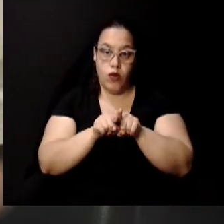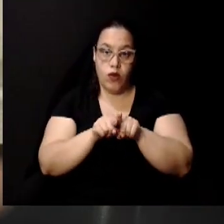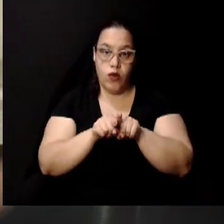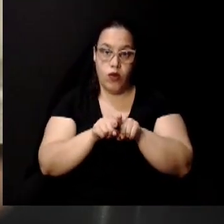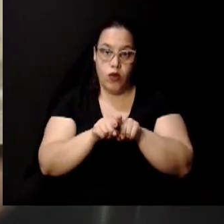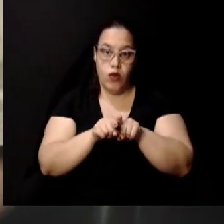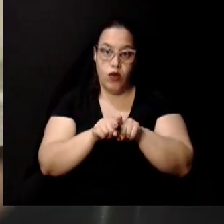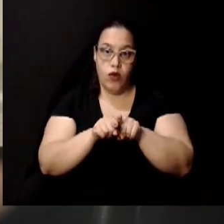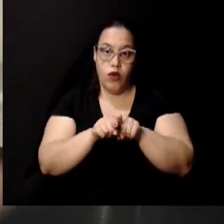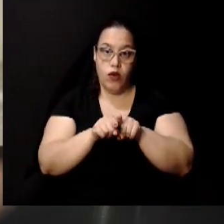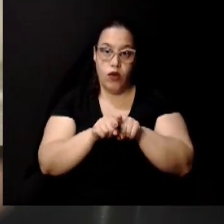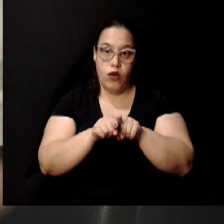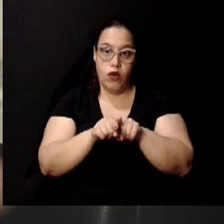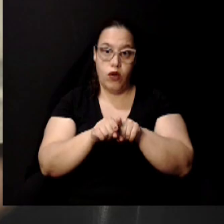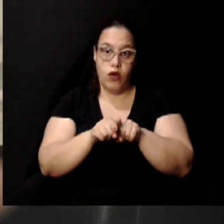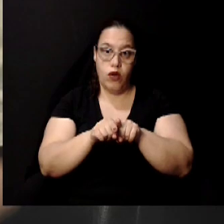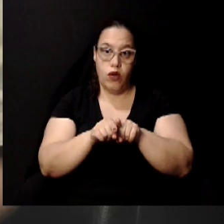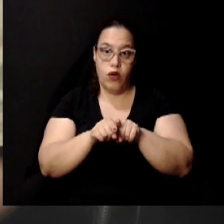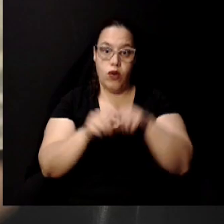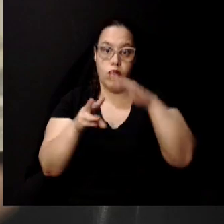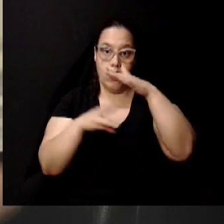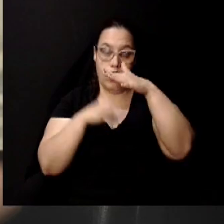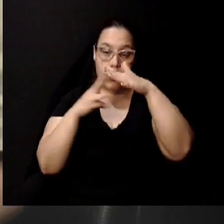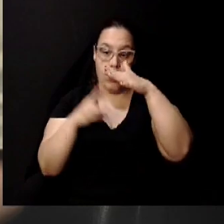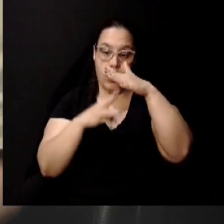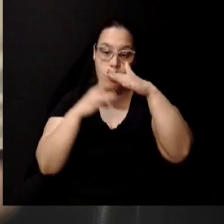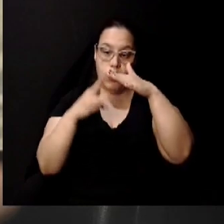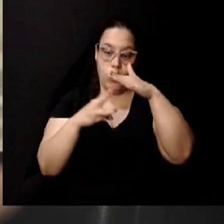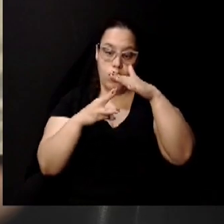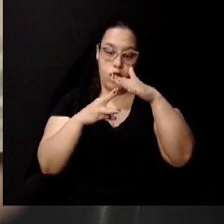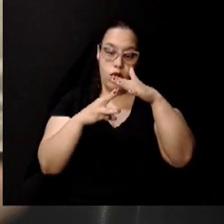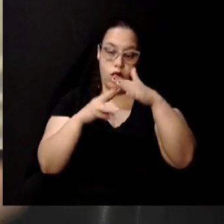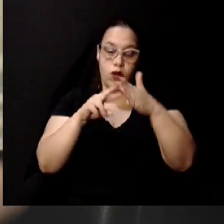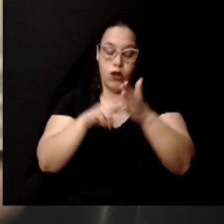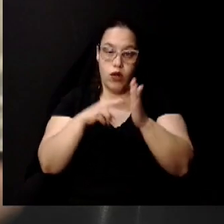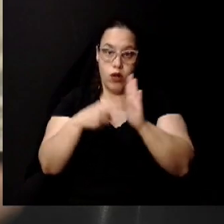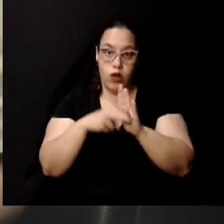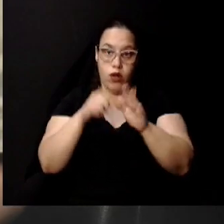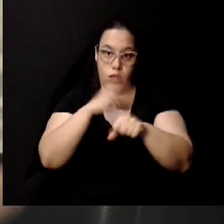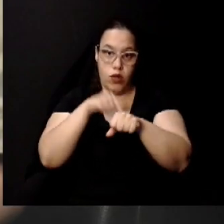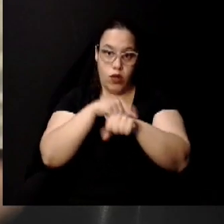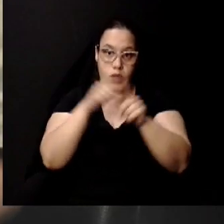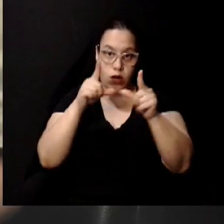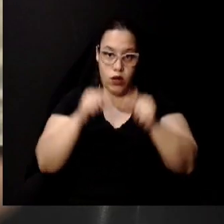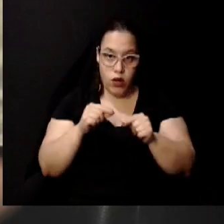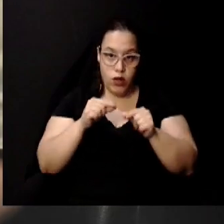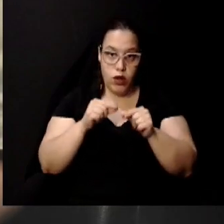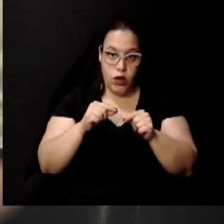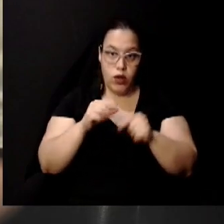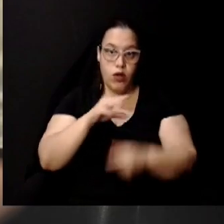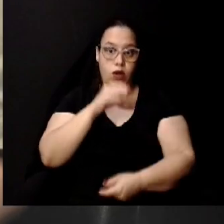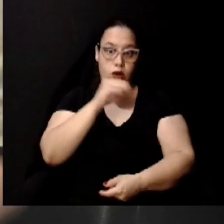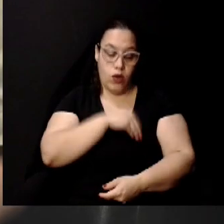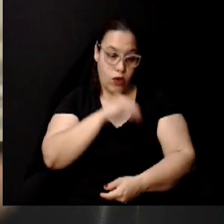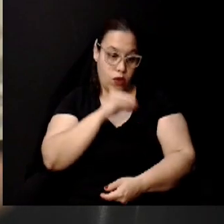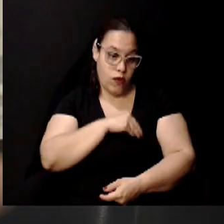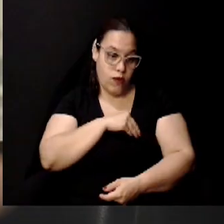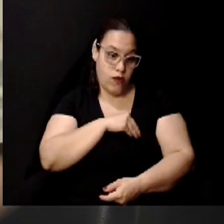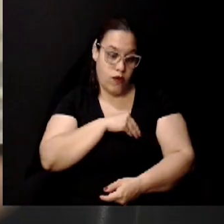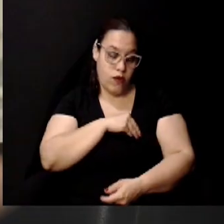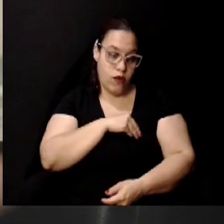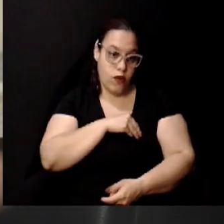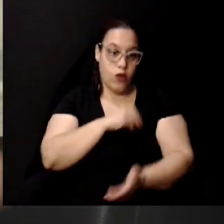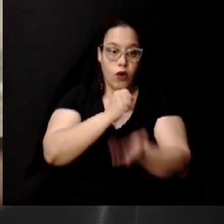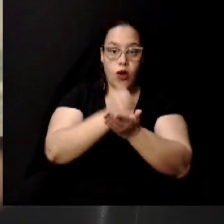Seja aqueles trabalhadores terceirizados. Isso significa redução da jornada, significa recomposição do quadro salarial, não estabelecer contrato